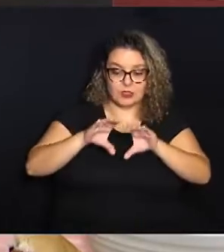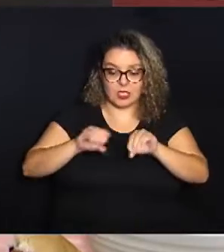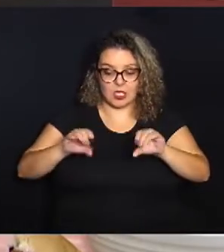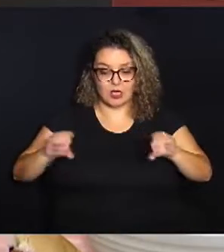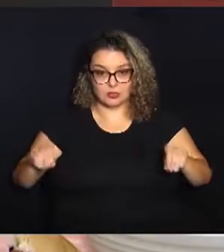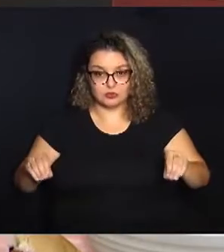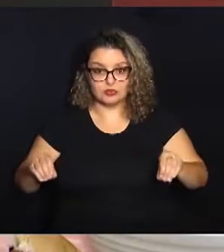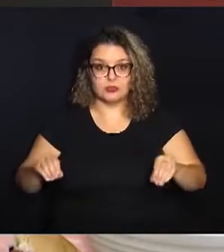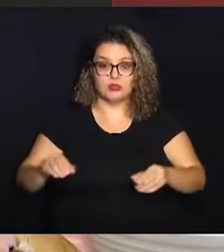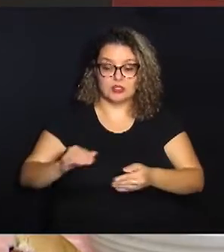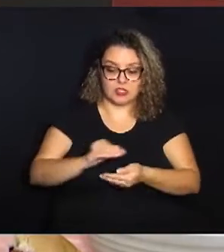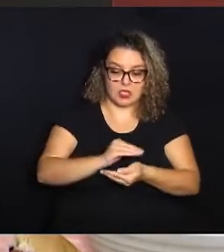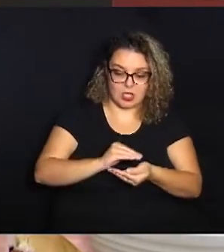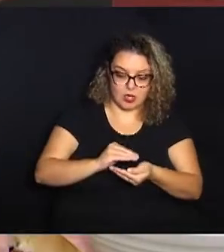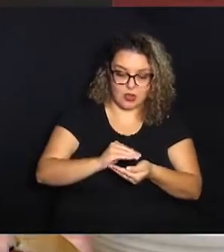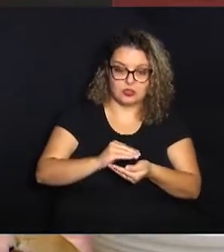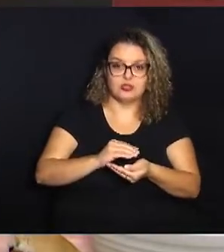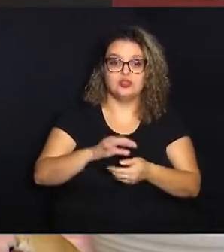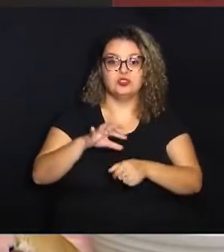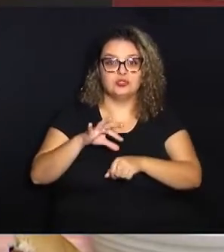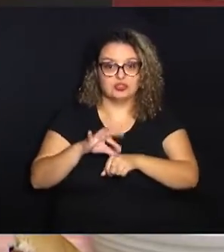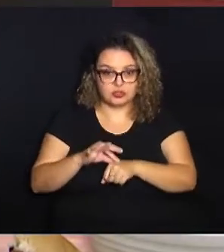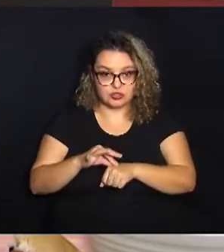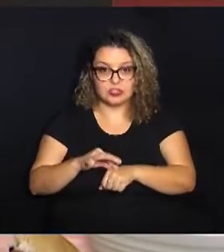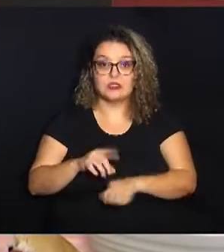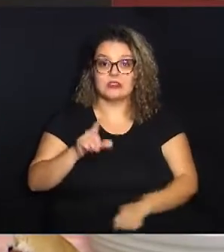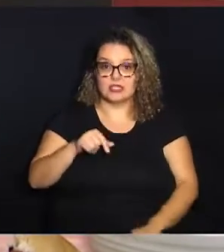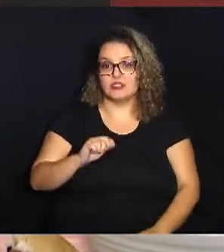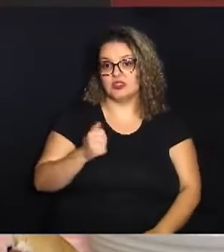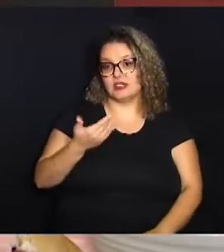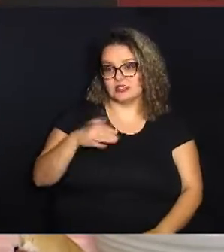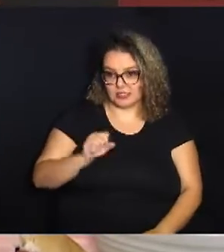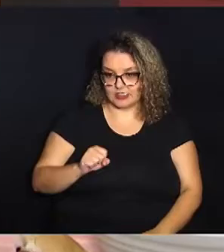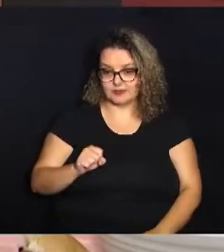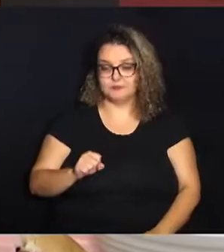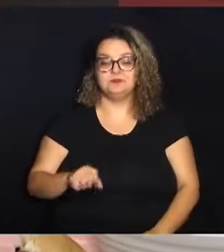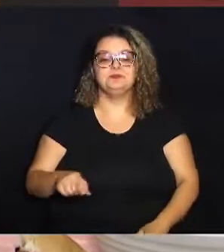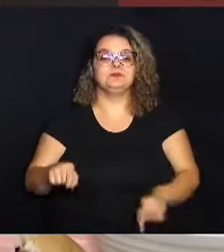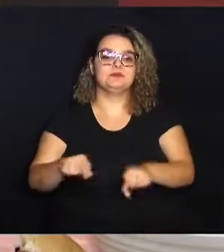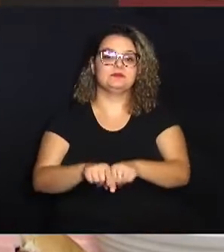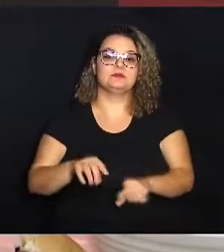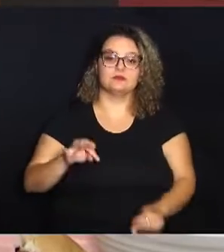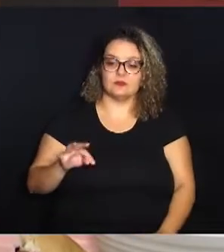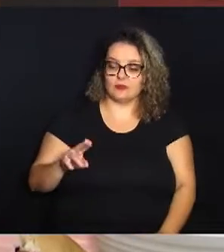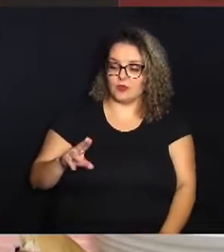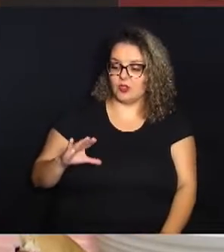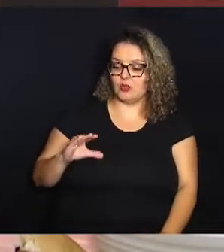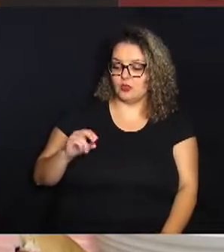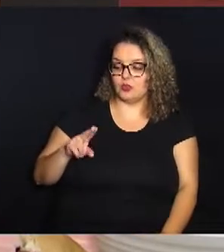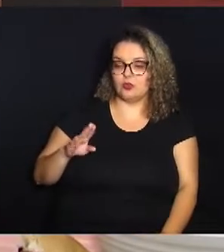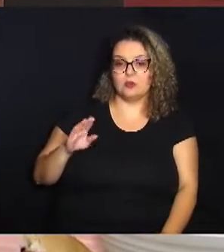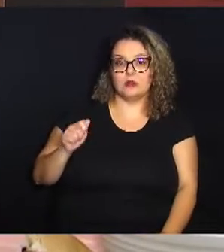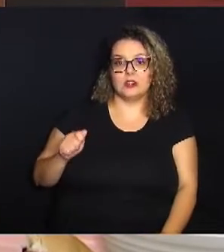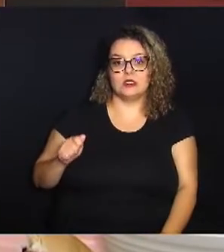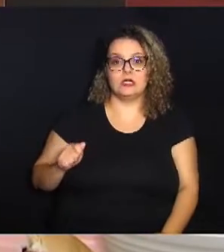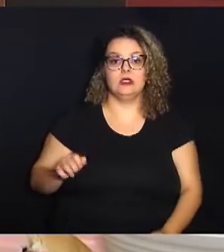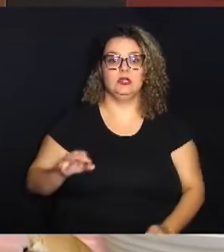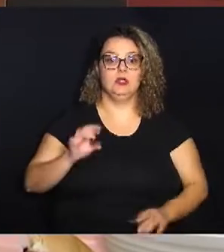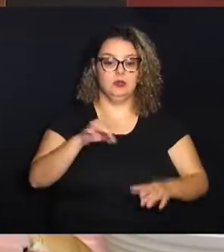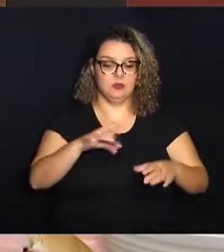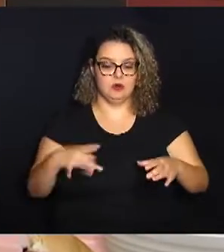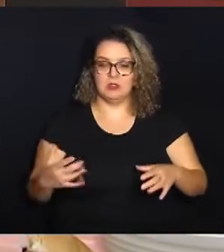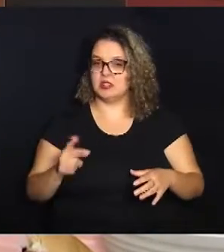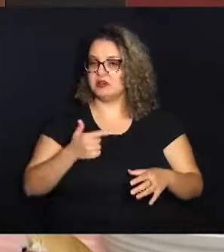de açaí, hambúrguer de tucumã, e são plant-based, sem glúten,